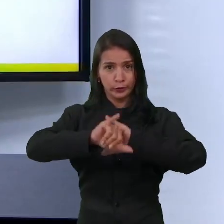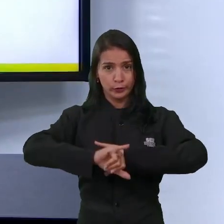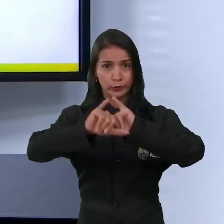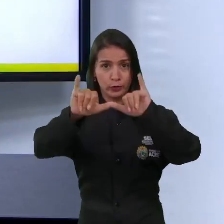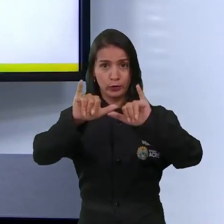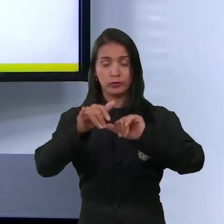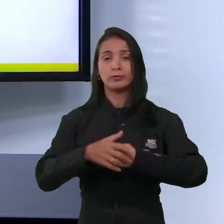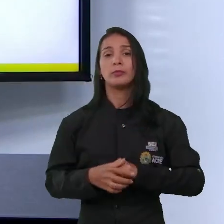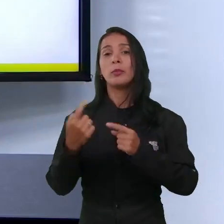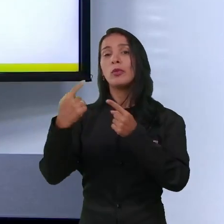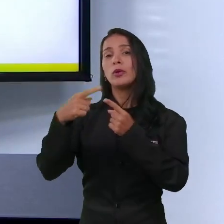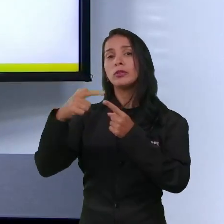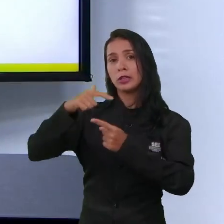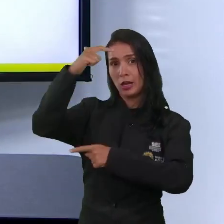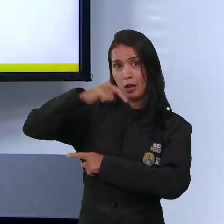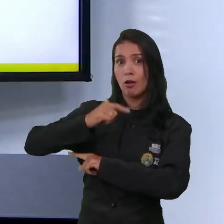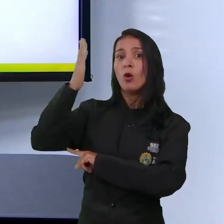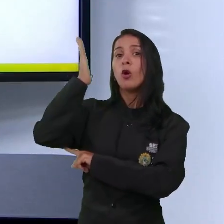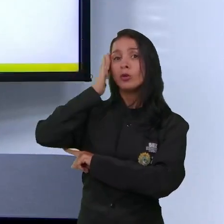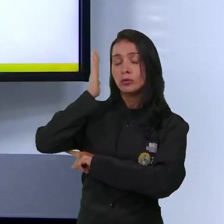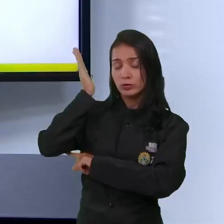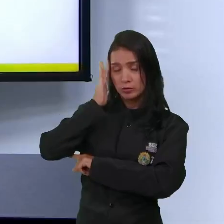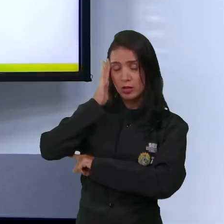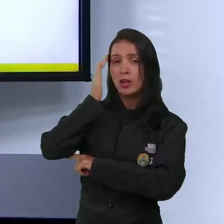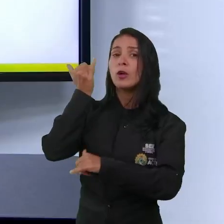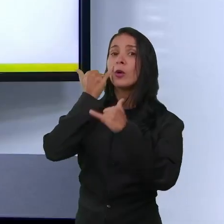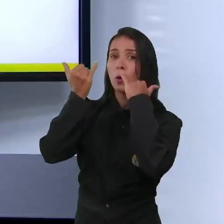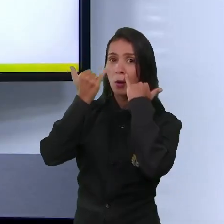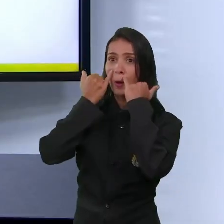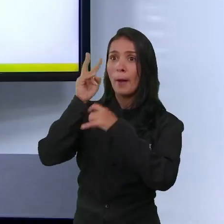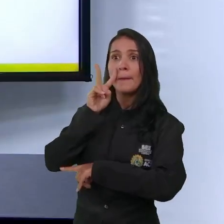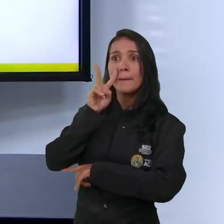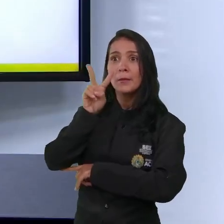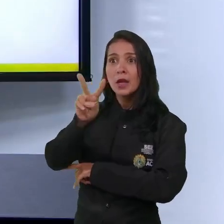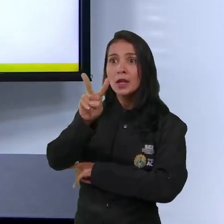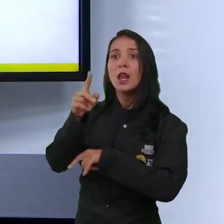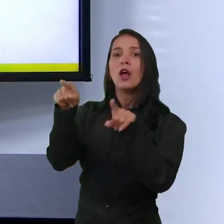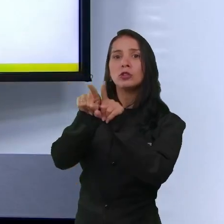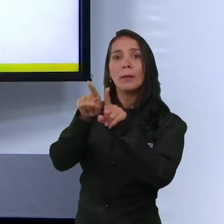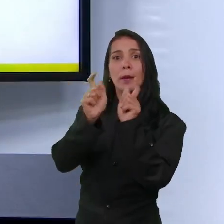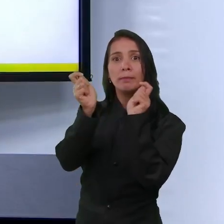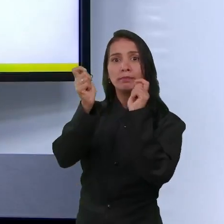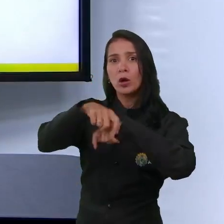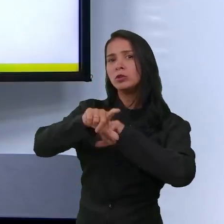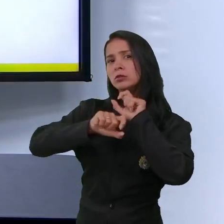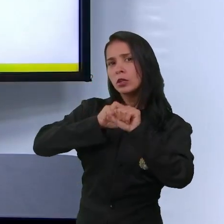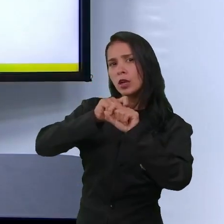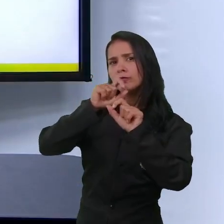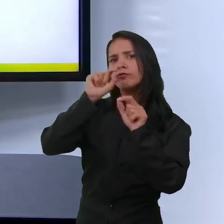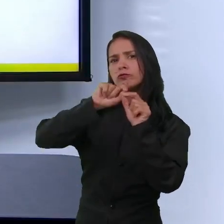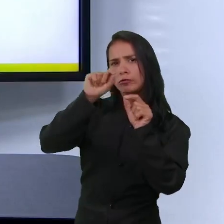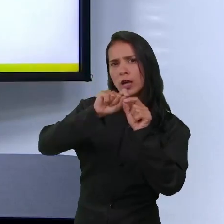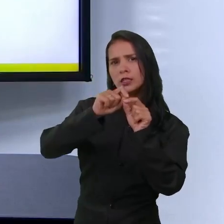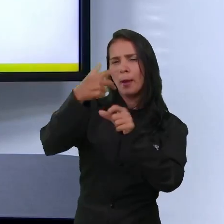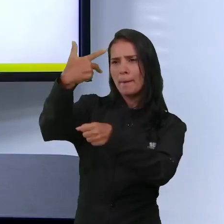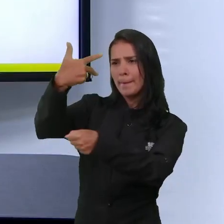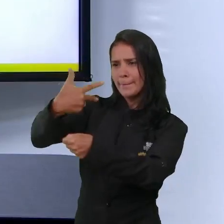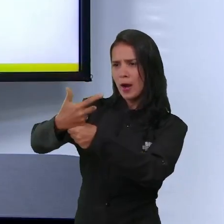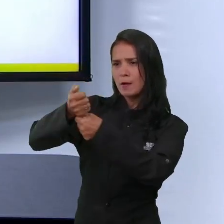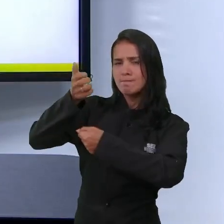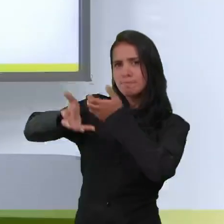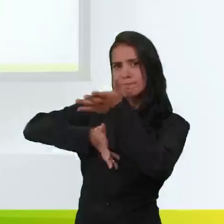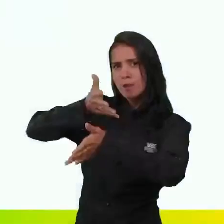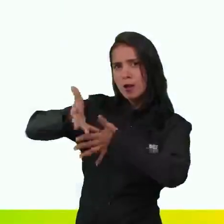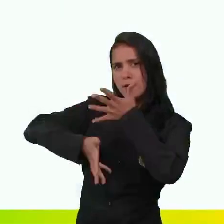de você saber de algo, você também pode produzir. Então, olha só que a imagem que eu coloquei